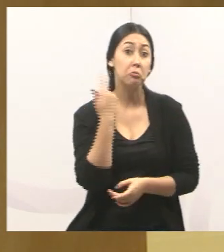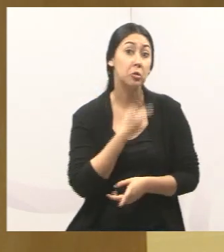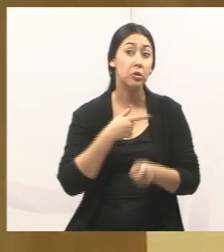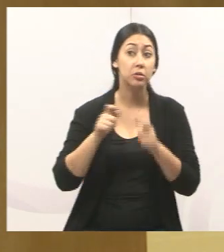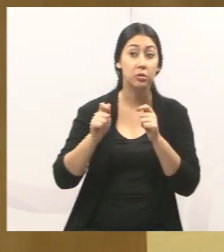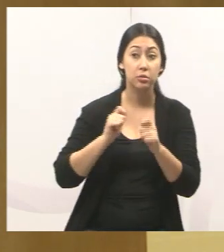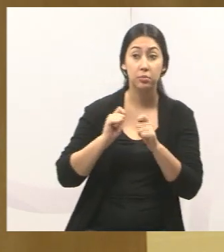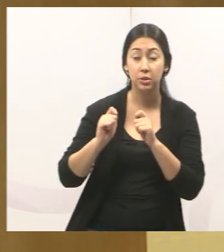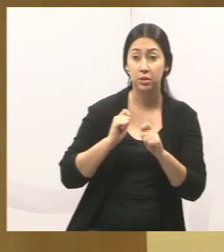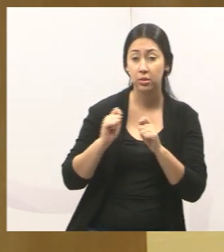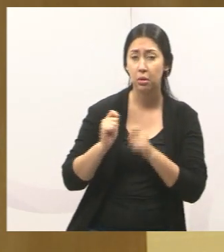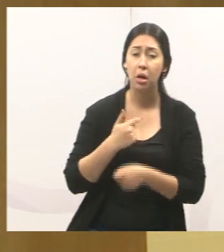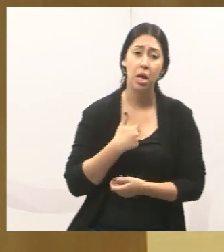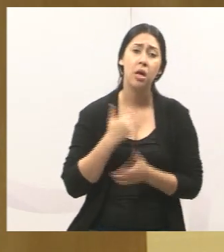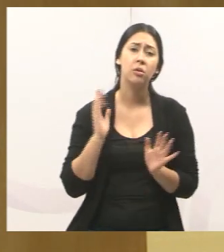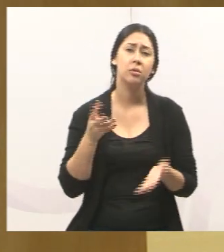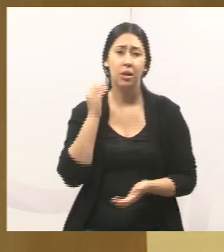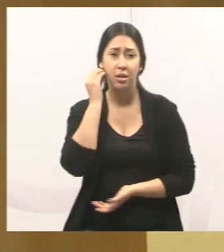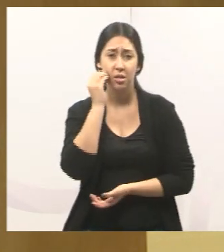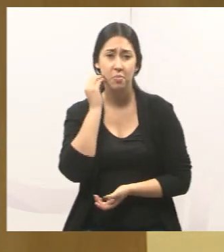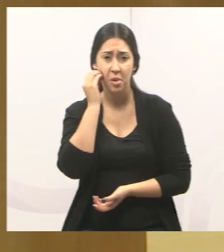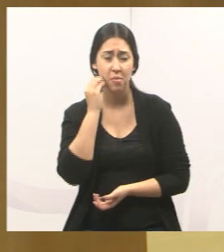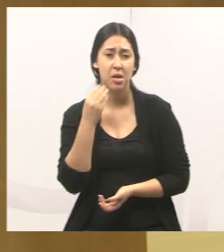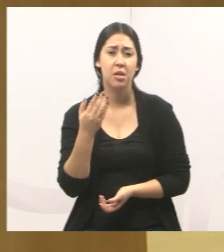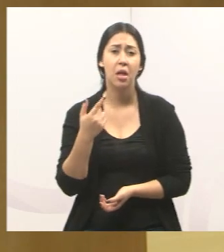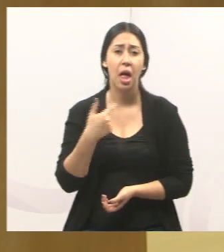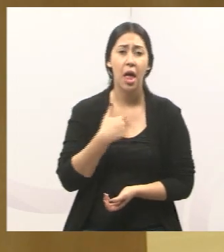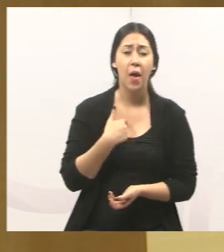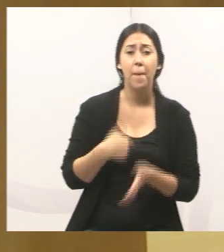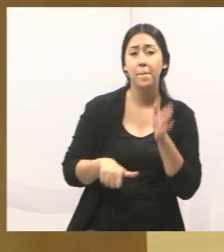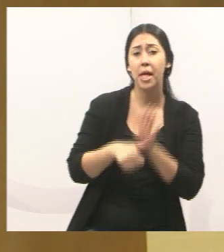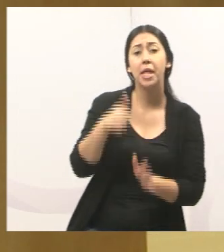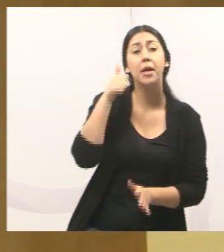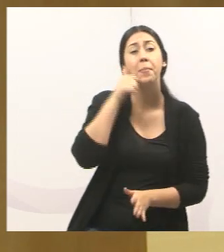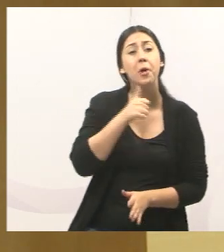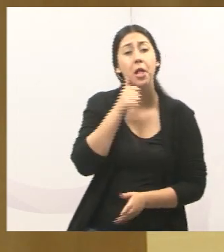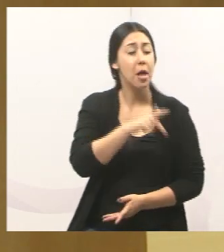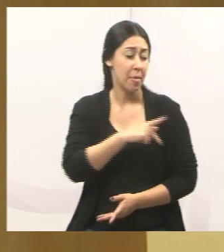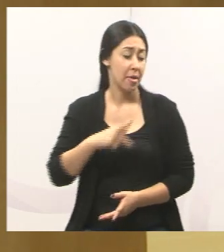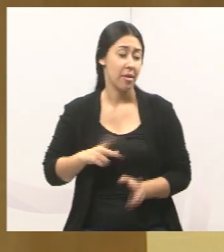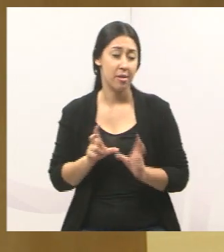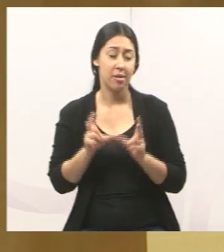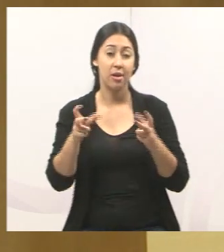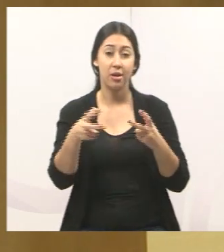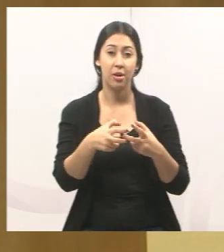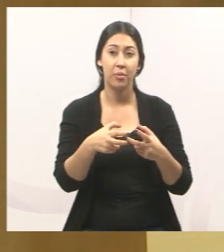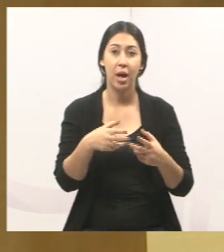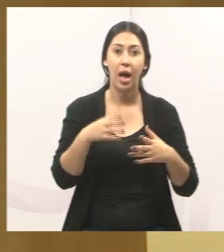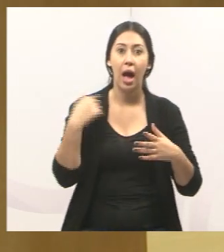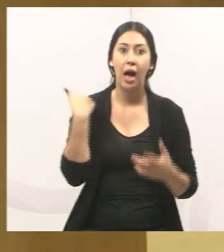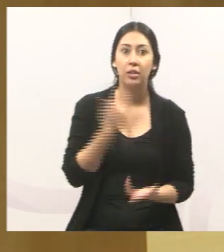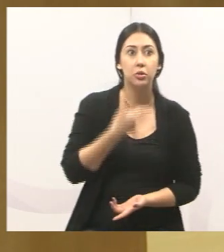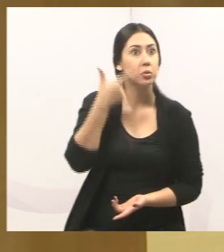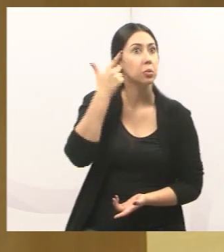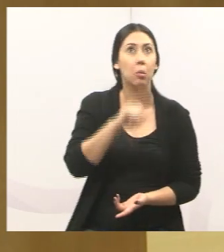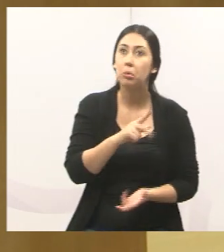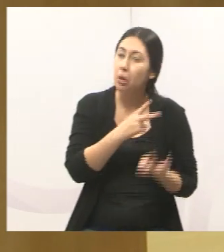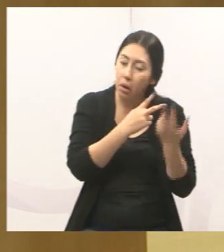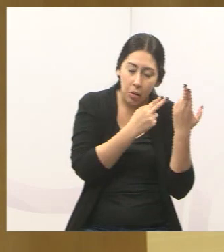pela experiência de ser a primeira presidente da Câmara Mulher de Jacareí, a gente fica sem dormir uns 2, 3